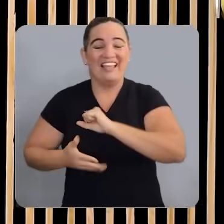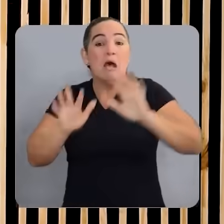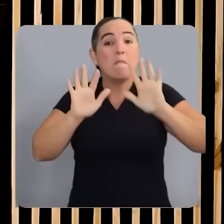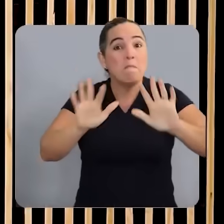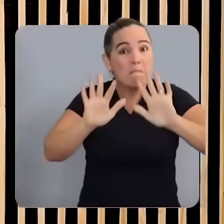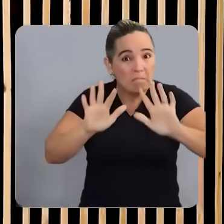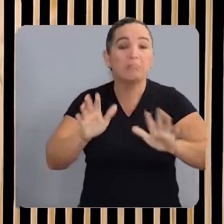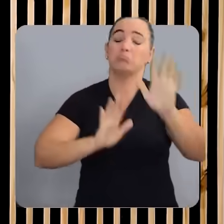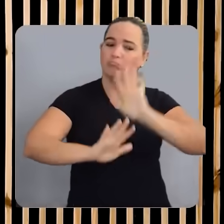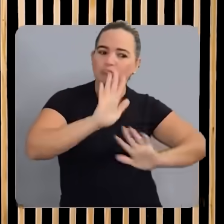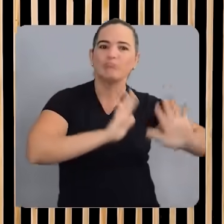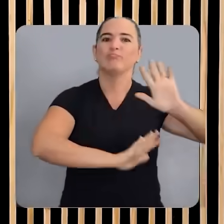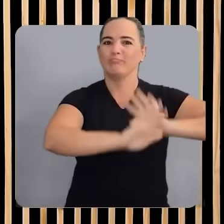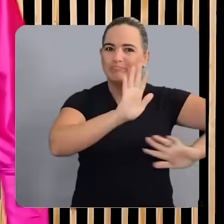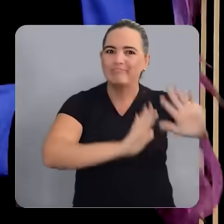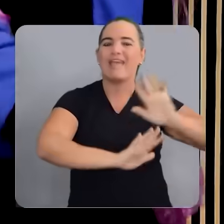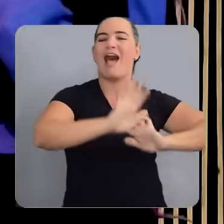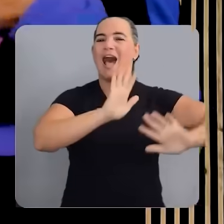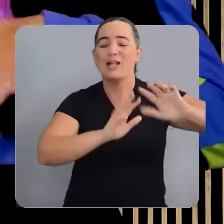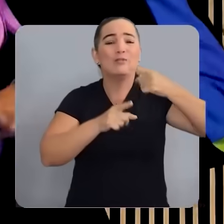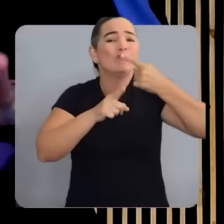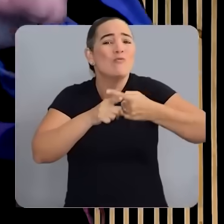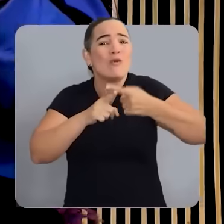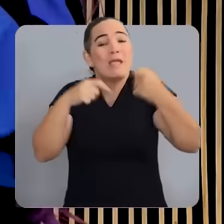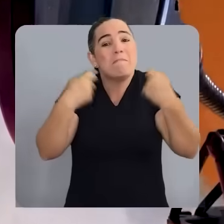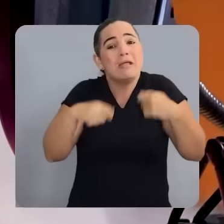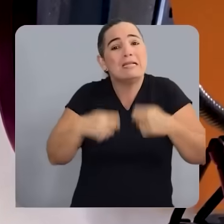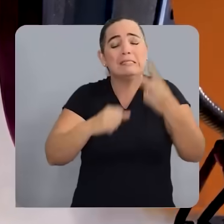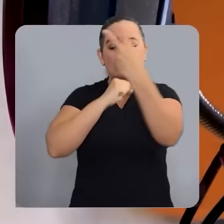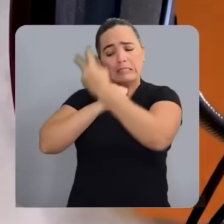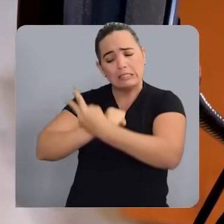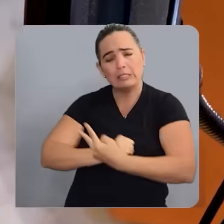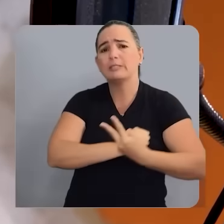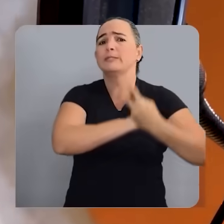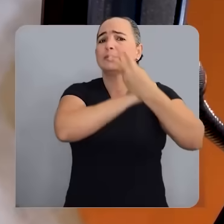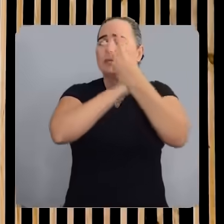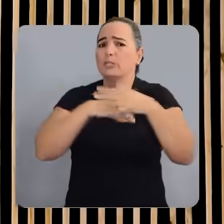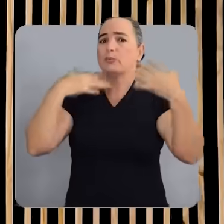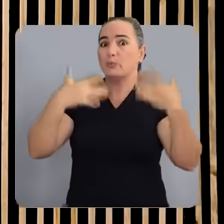tá pegando amor, eu sigo me cuidando.